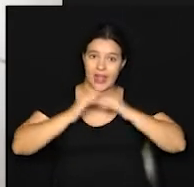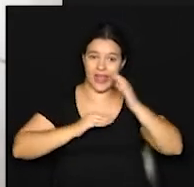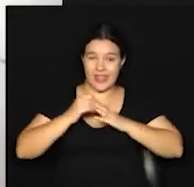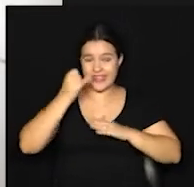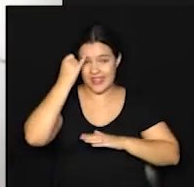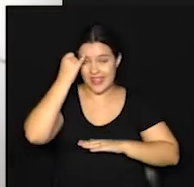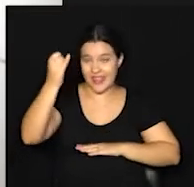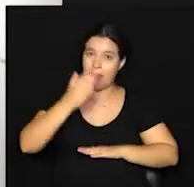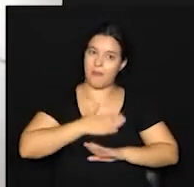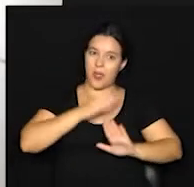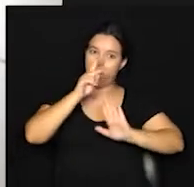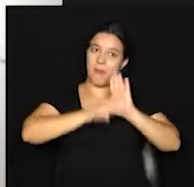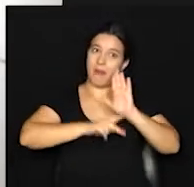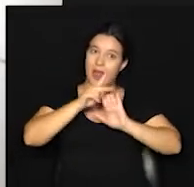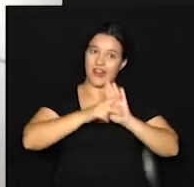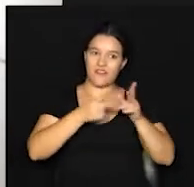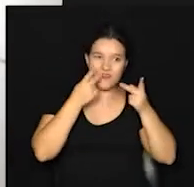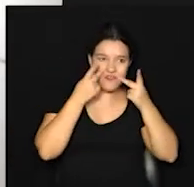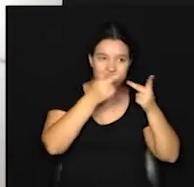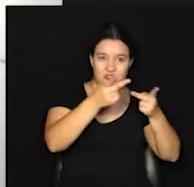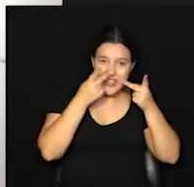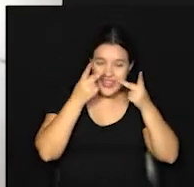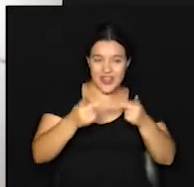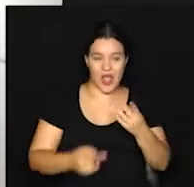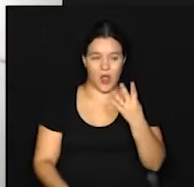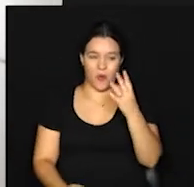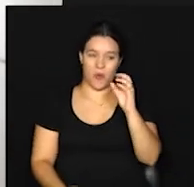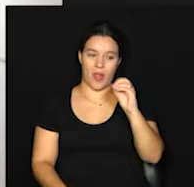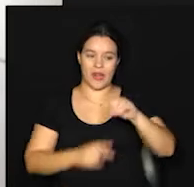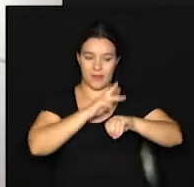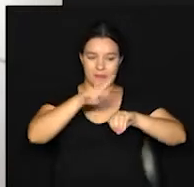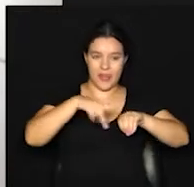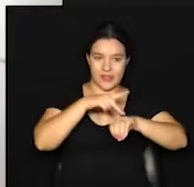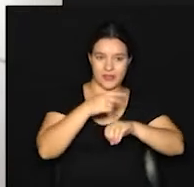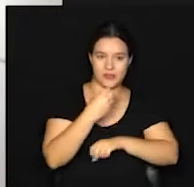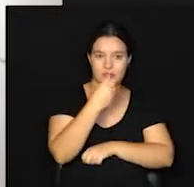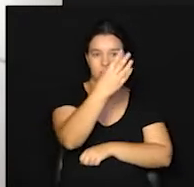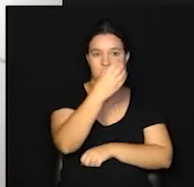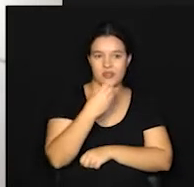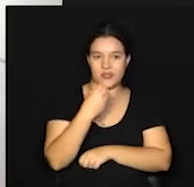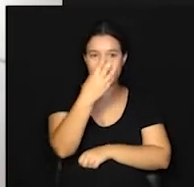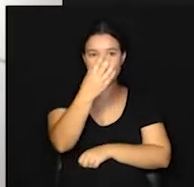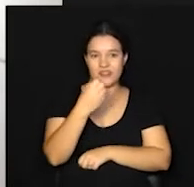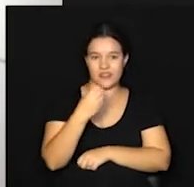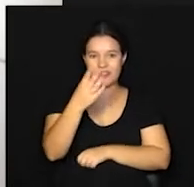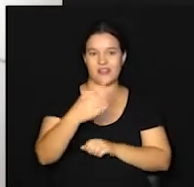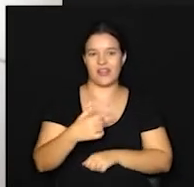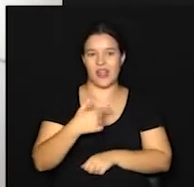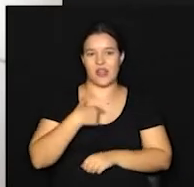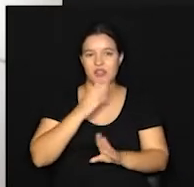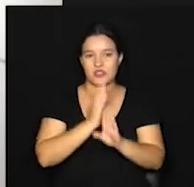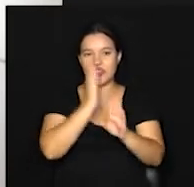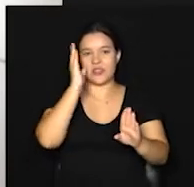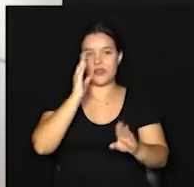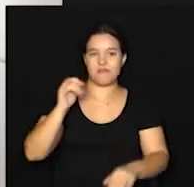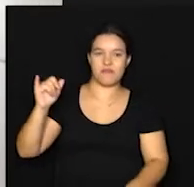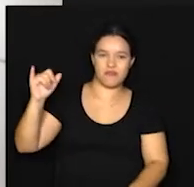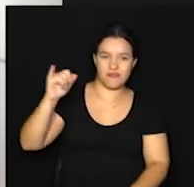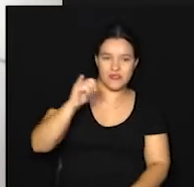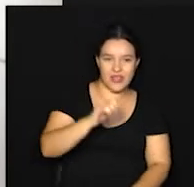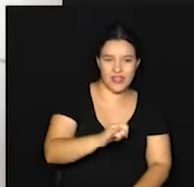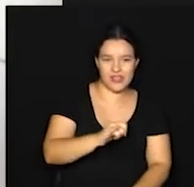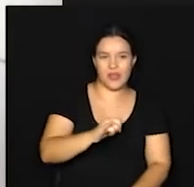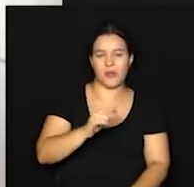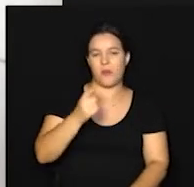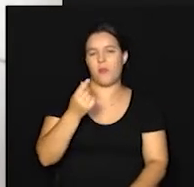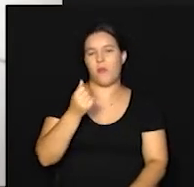que era uma loucura, viajar esses 40 países. E na Irlanda eu descobri as promoções e as companhias low cost, e